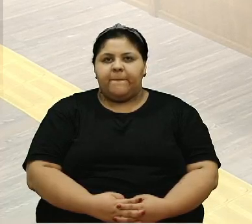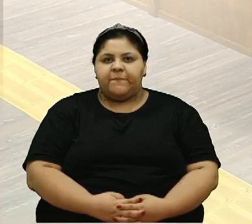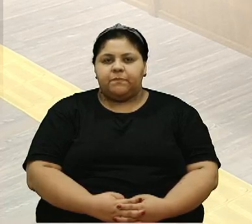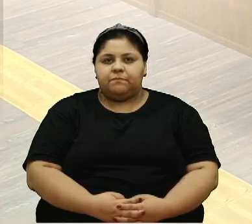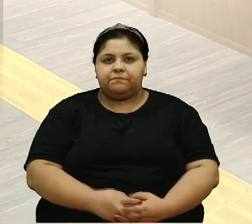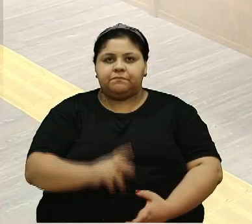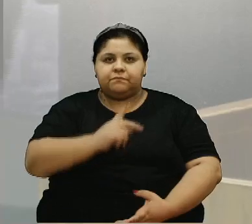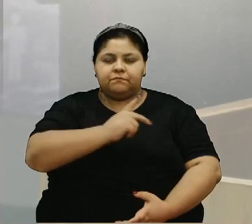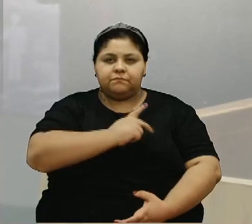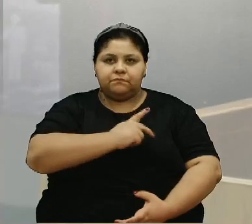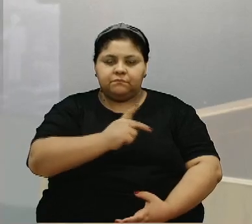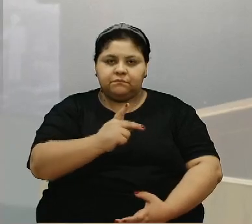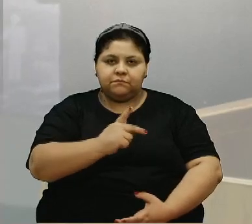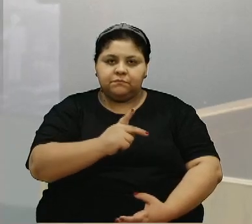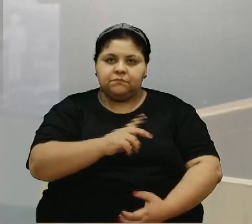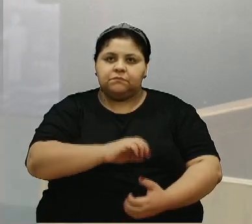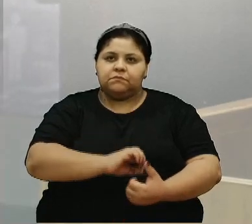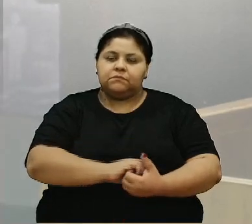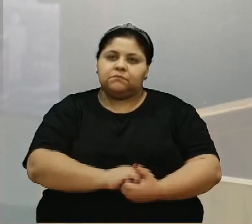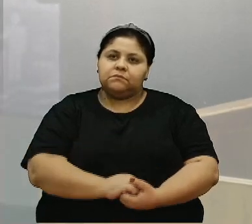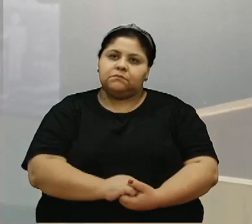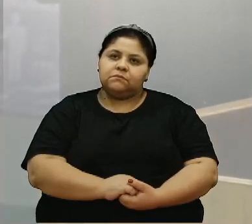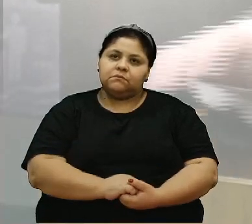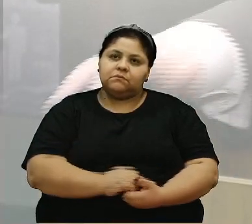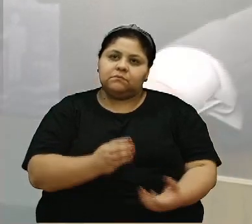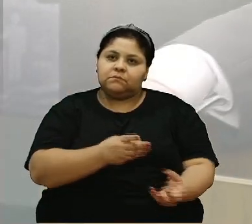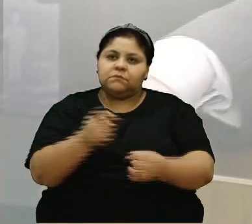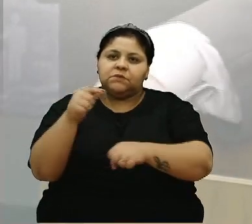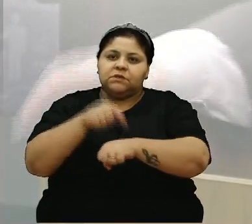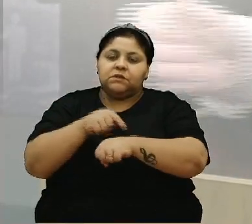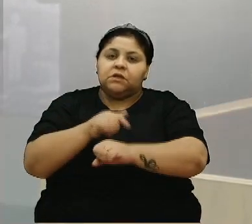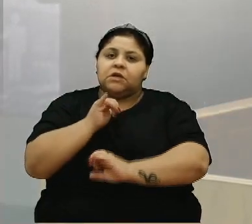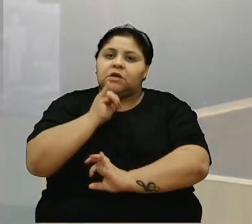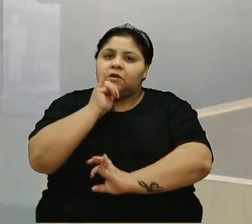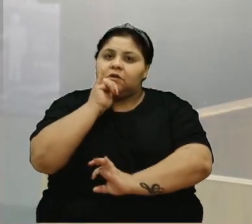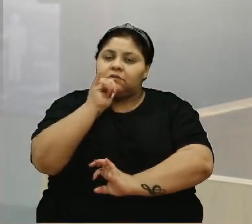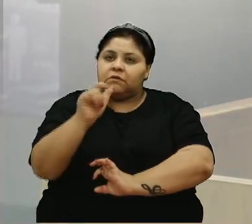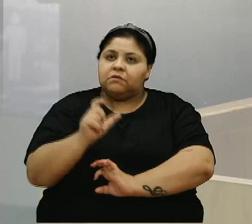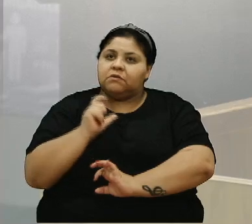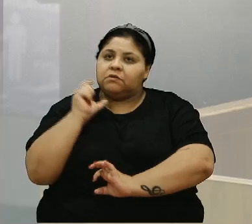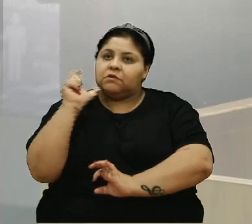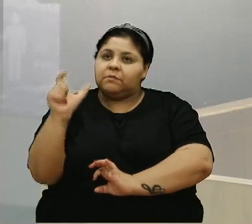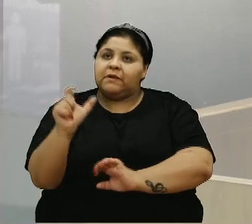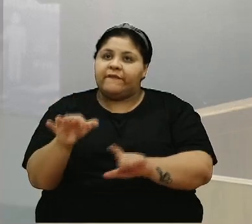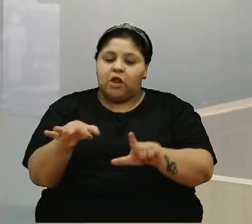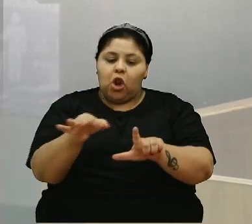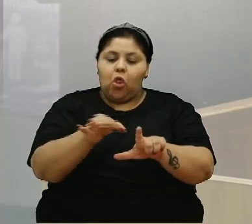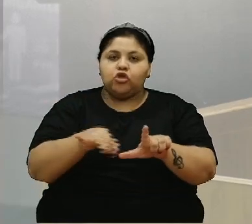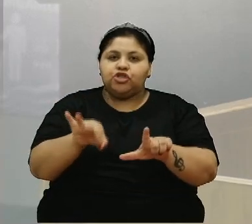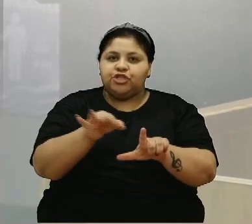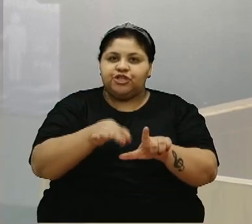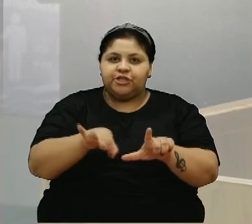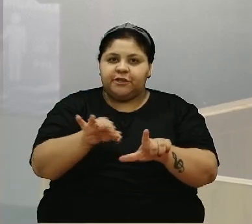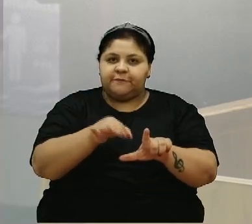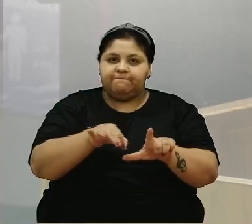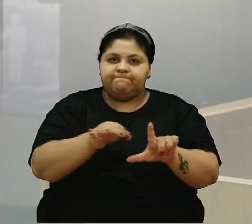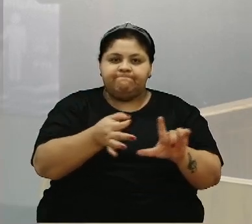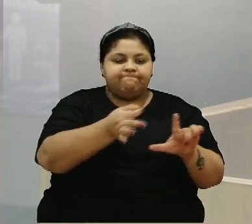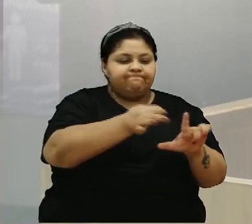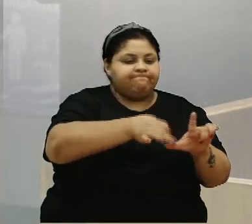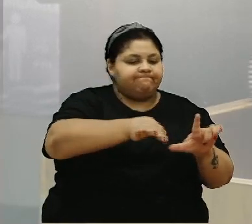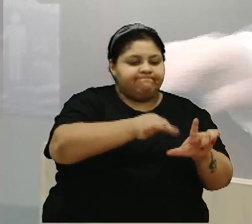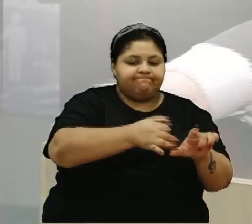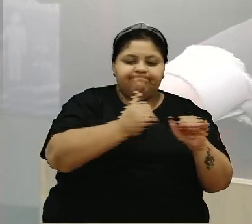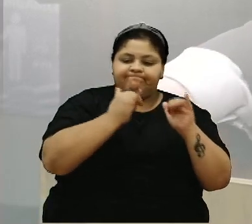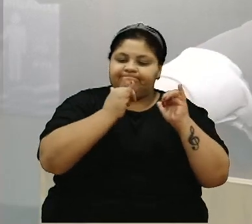Senhora presidente, caros colegas, há muito tempo eu falo da palavra logística. Sem logística, sem